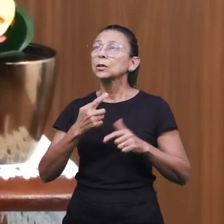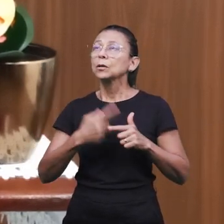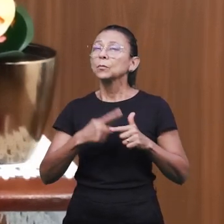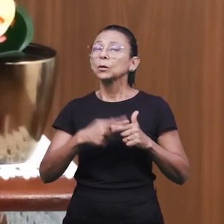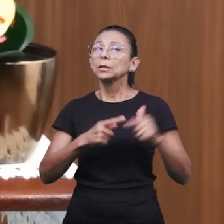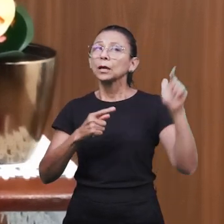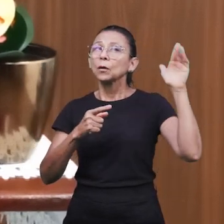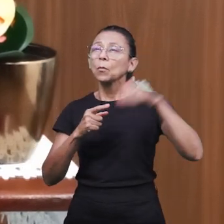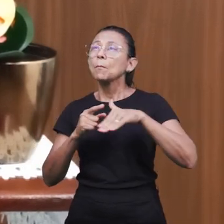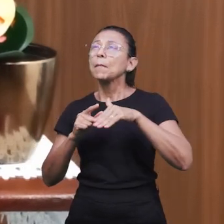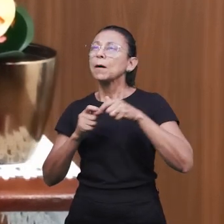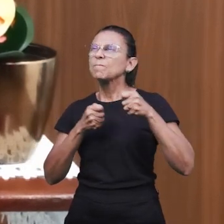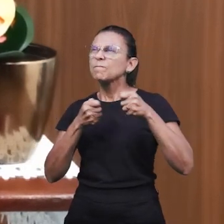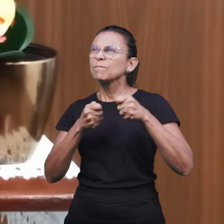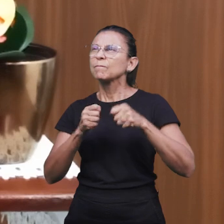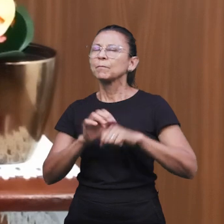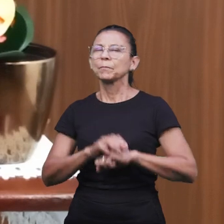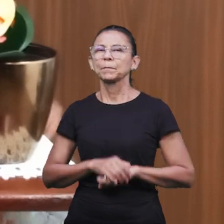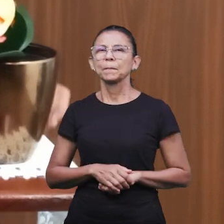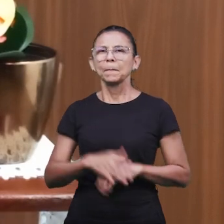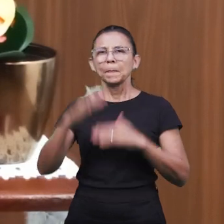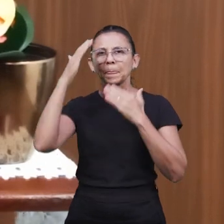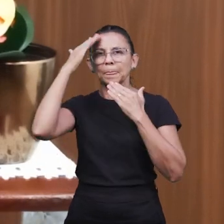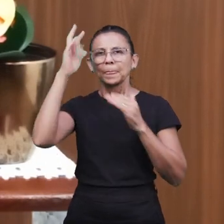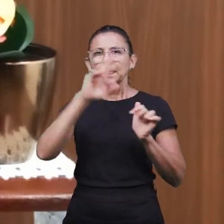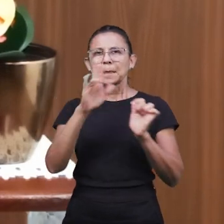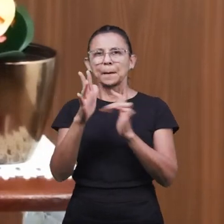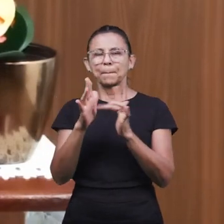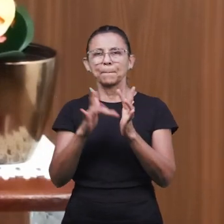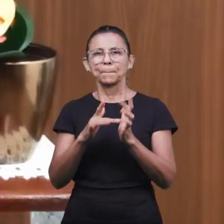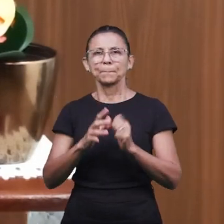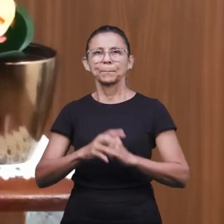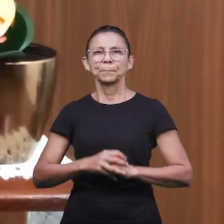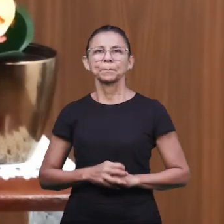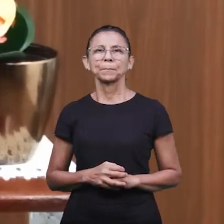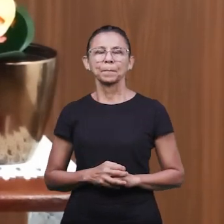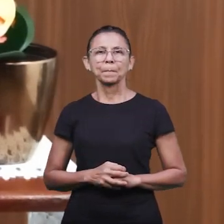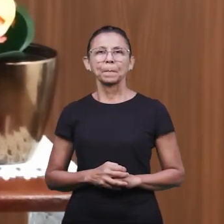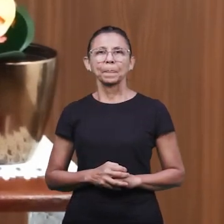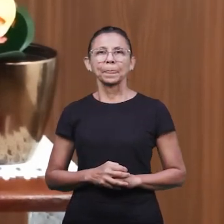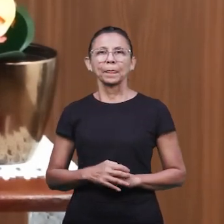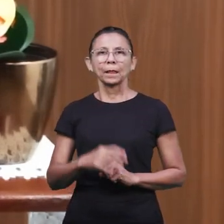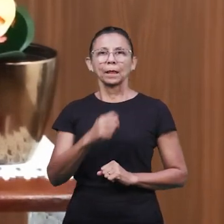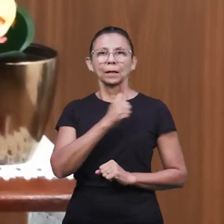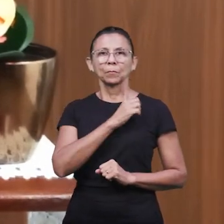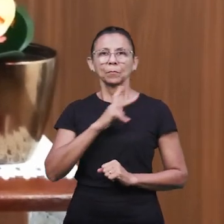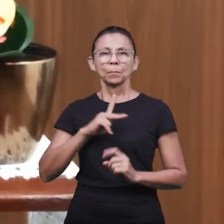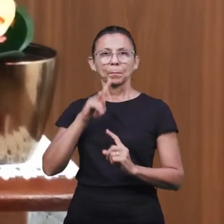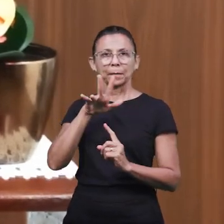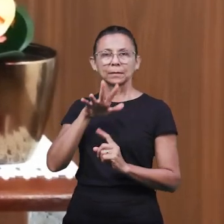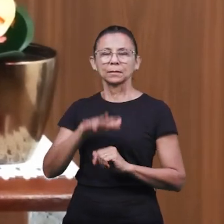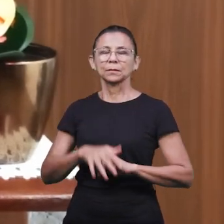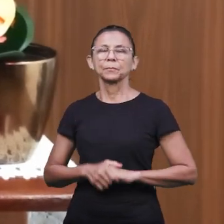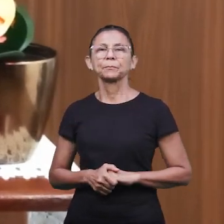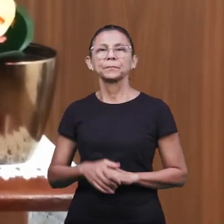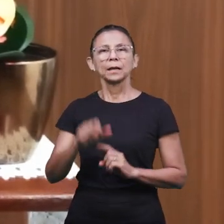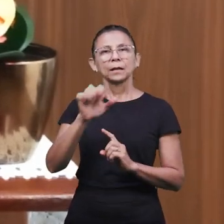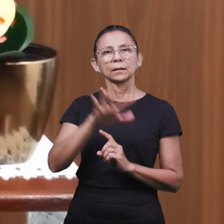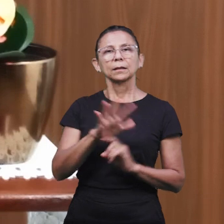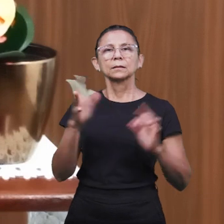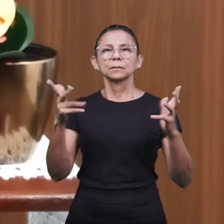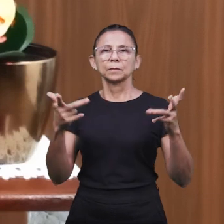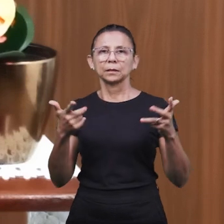Te glorificamos, nós Te bendizemos, oramos em nome do Senhor Jesus. E que o amor de Deus, o nosso Pai, a